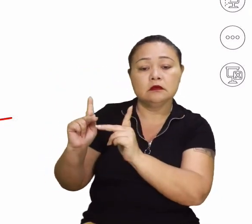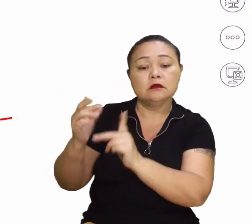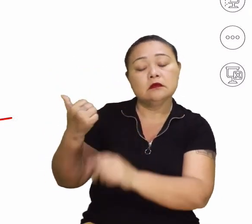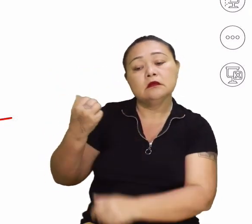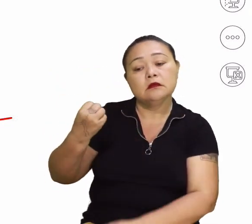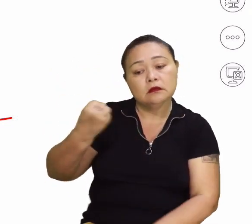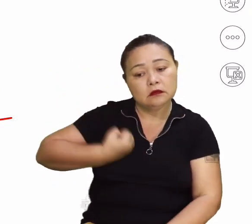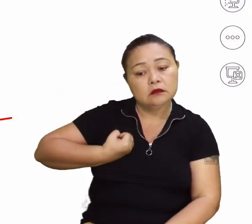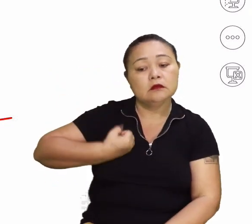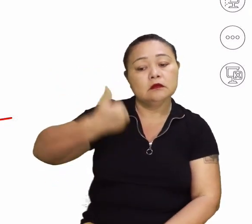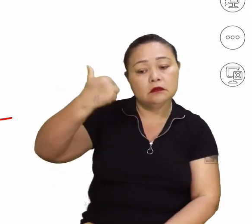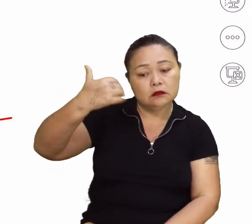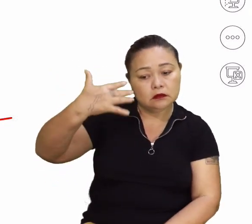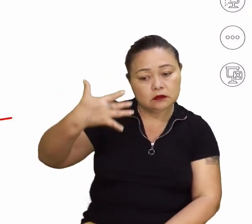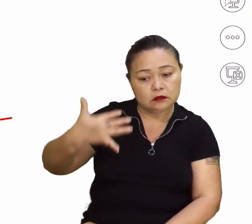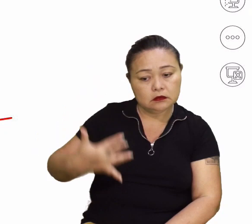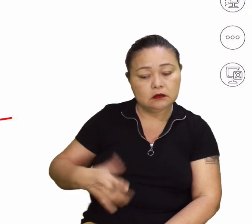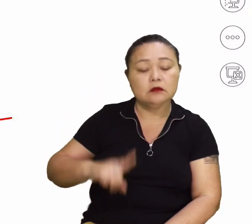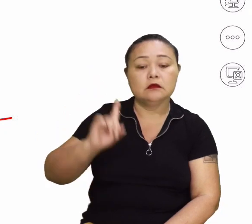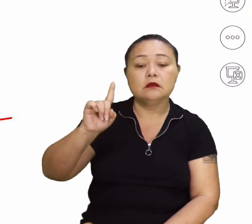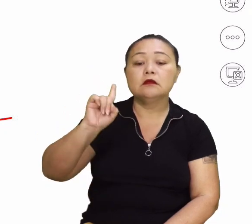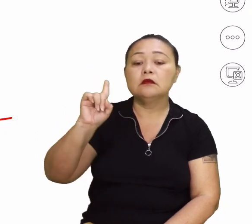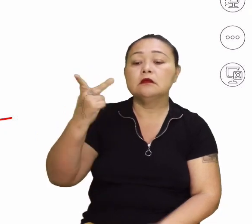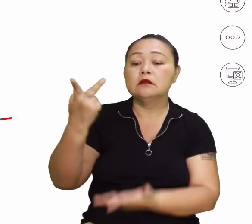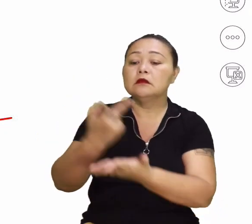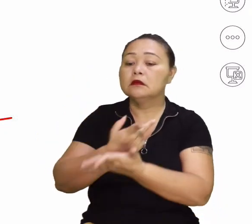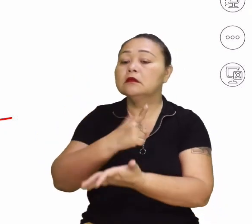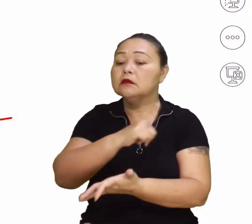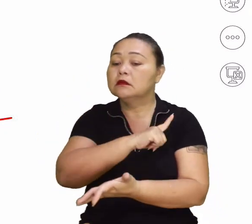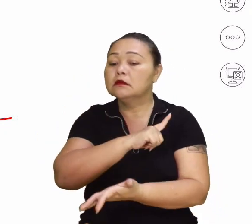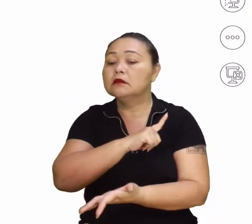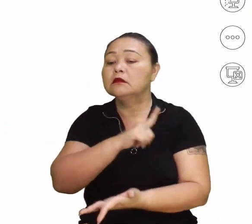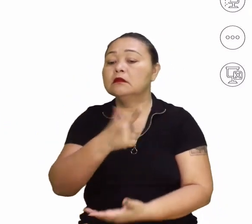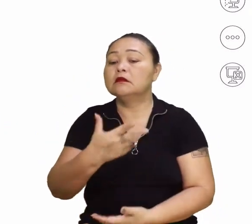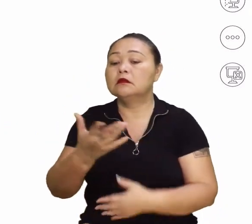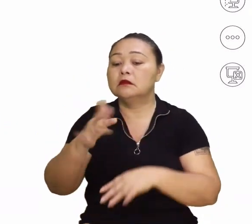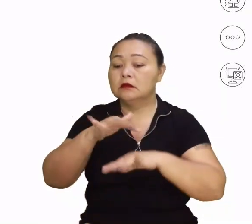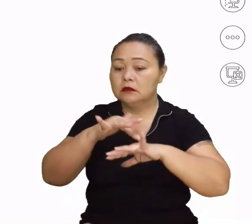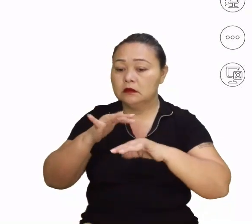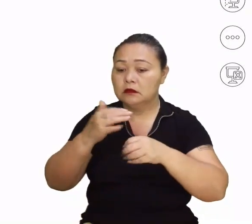por número e ver a ocorrência deles, ok?